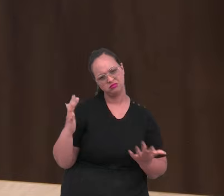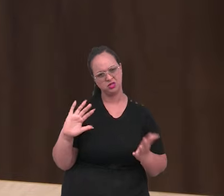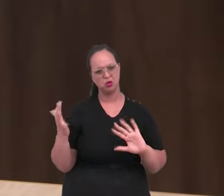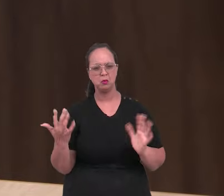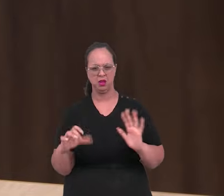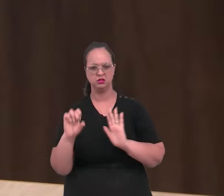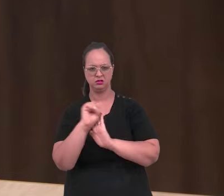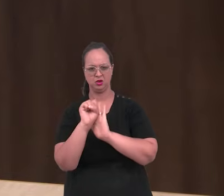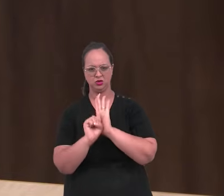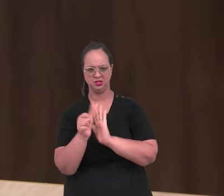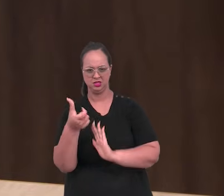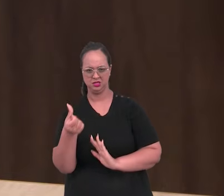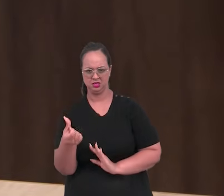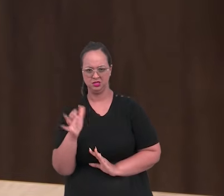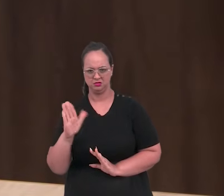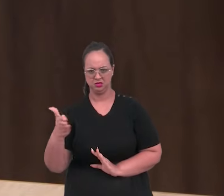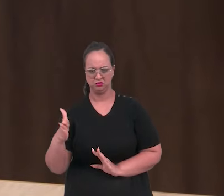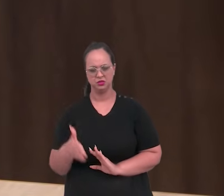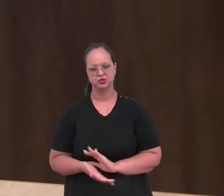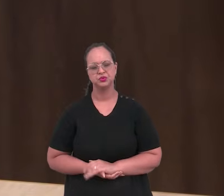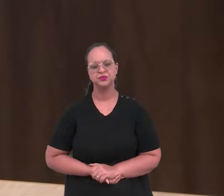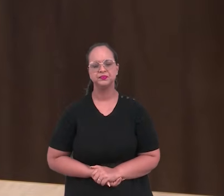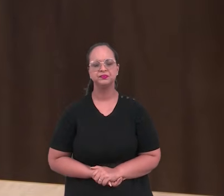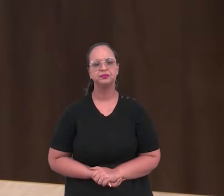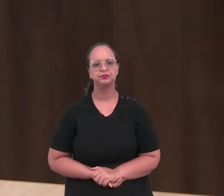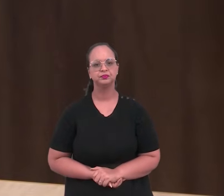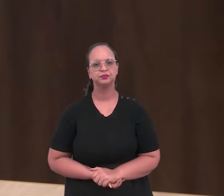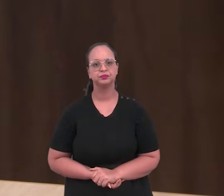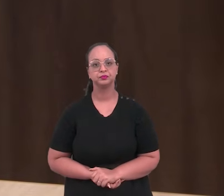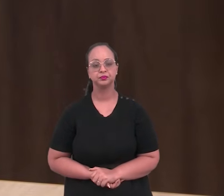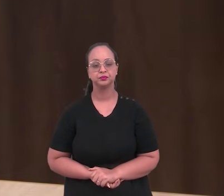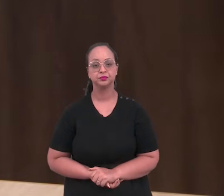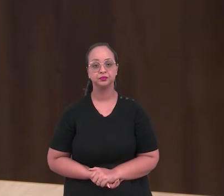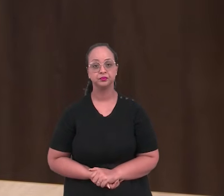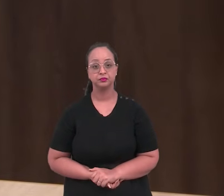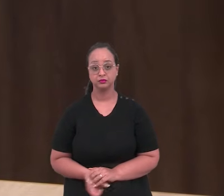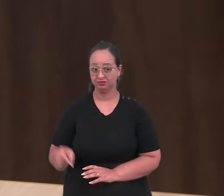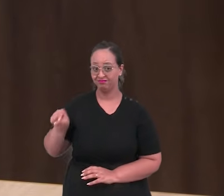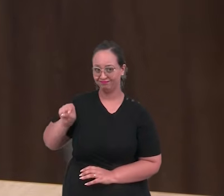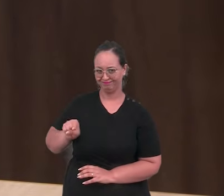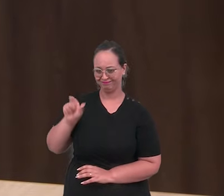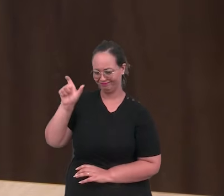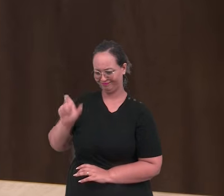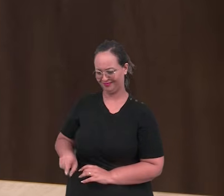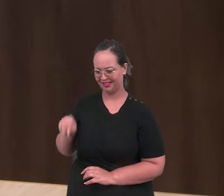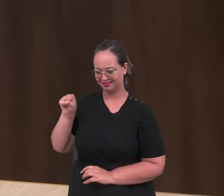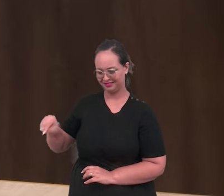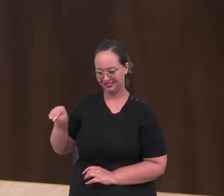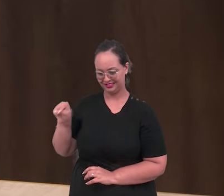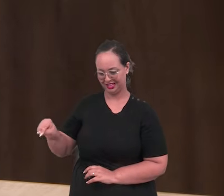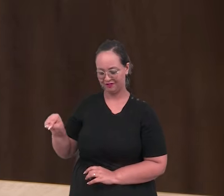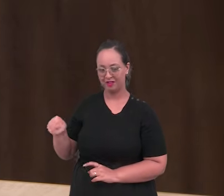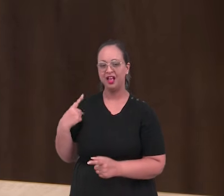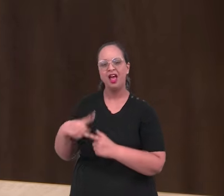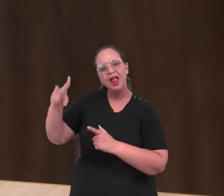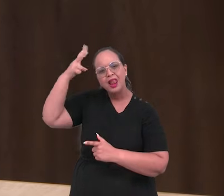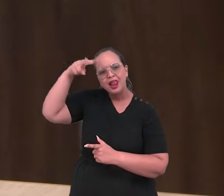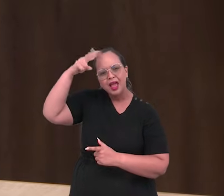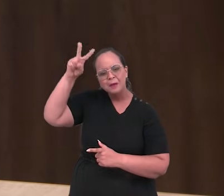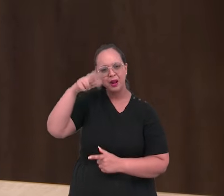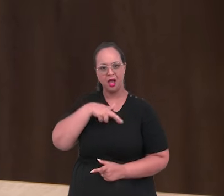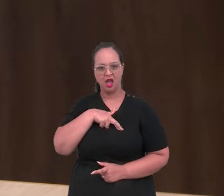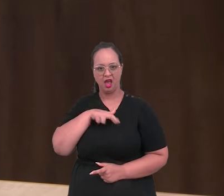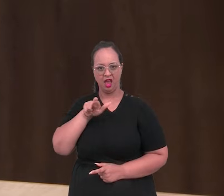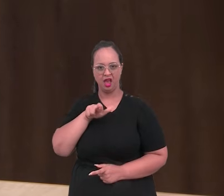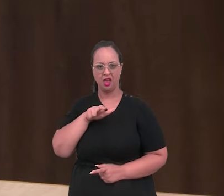século XVI. Isso. Então agora vamos entrar na Contra-Reforma, esse movimento da Igreja Católica para se sustentar após